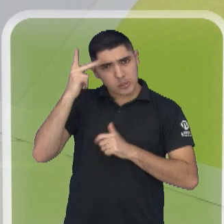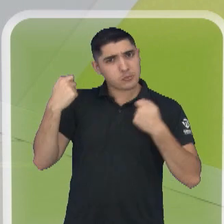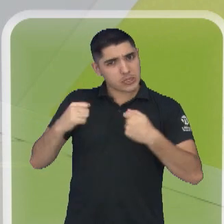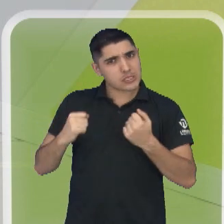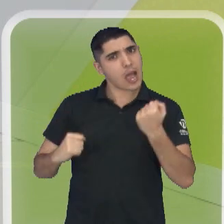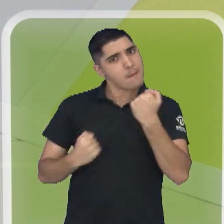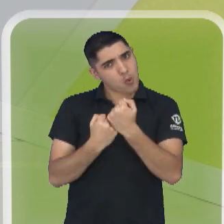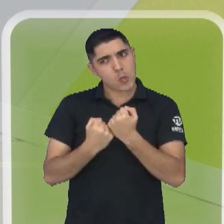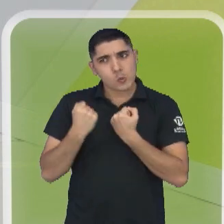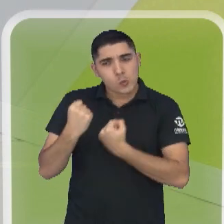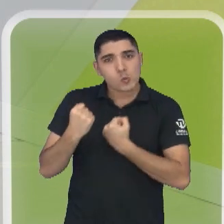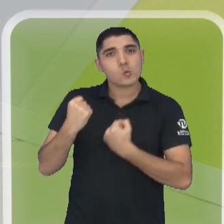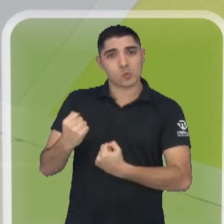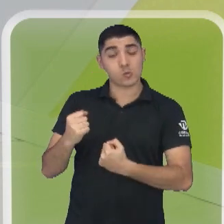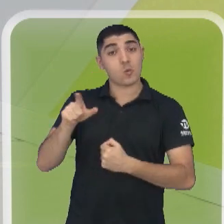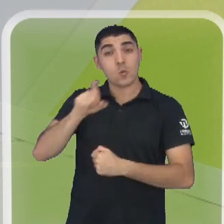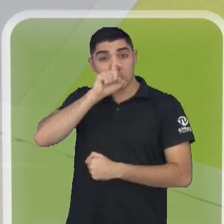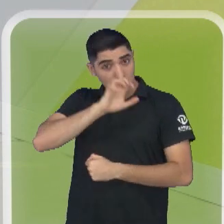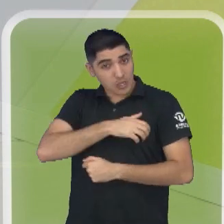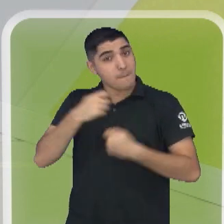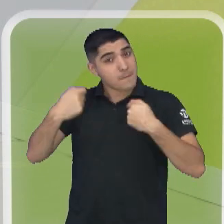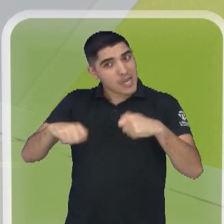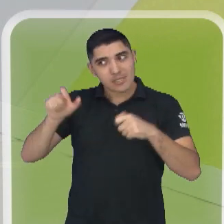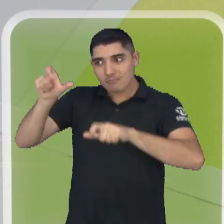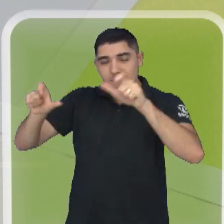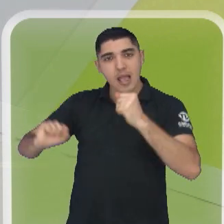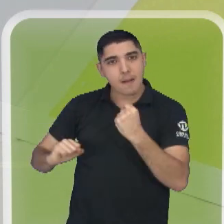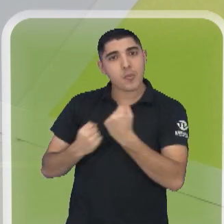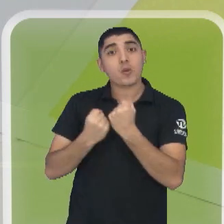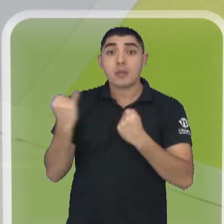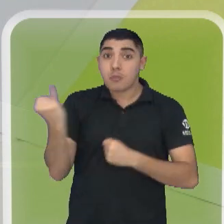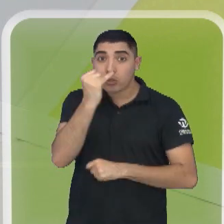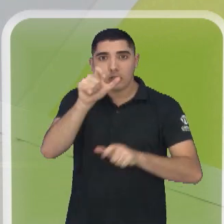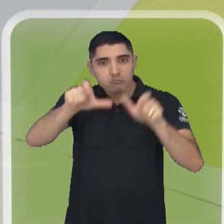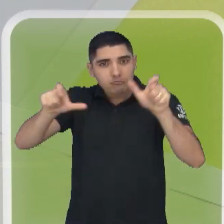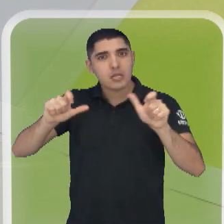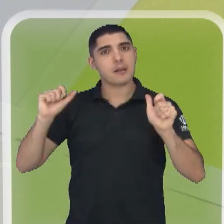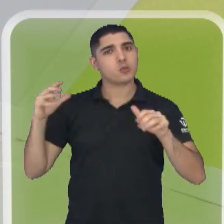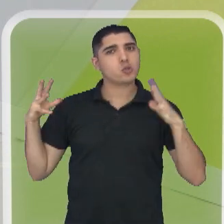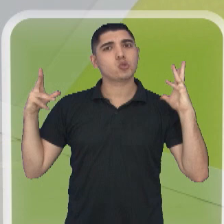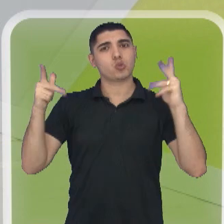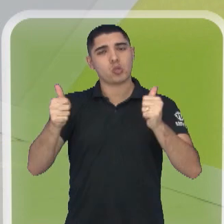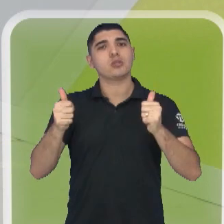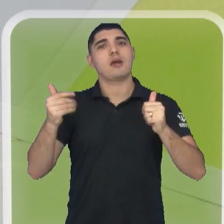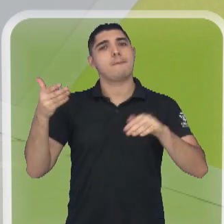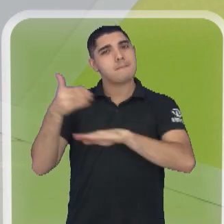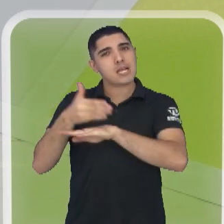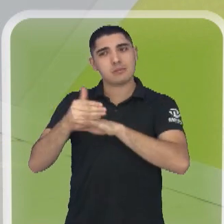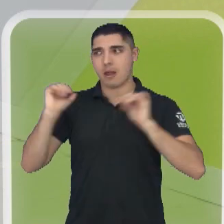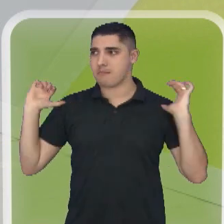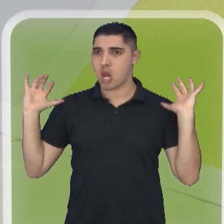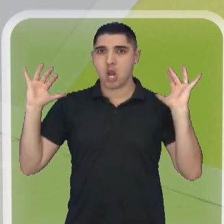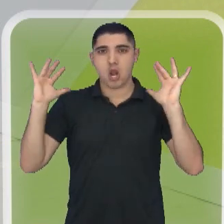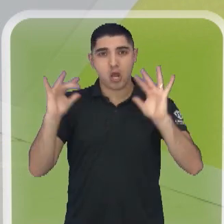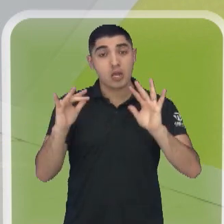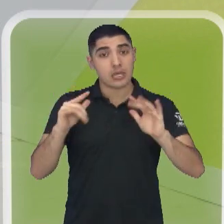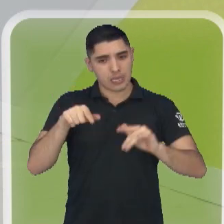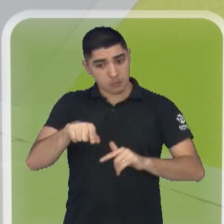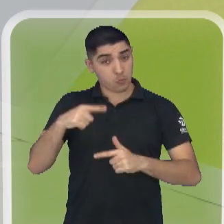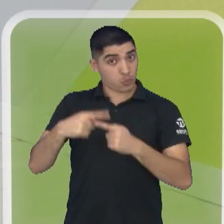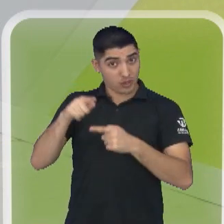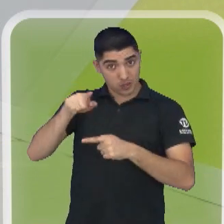São José. O São José precisa de você também. Você é peça fundamental nesse trabalho que está sendo feito pelo São José, esse trabalho